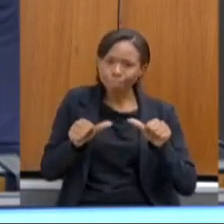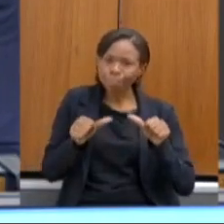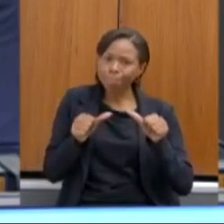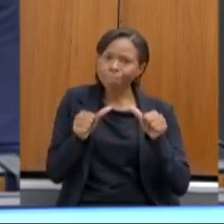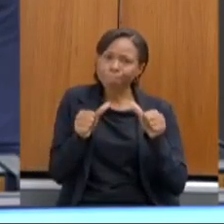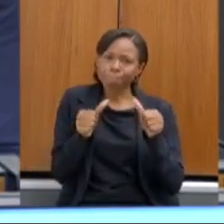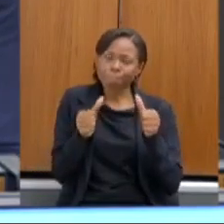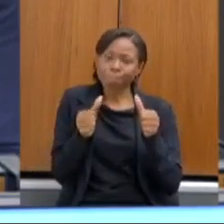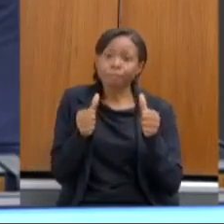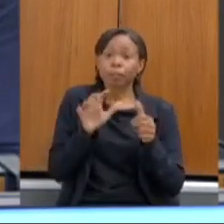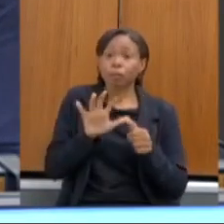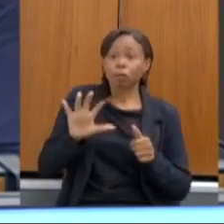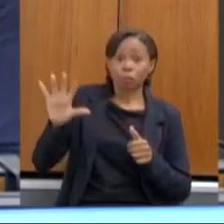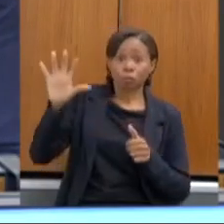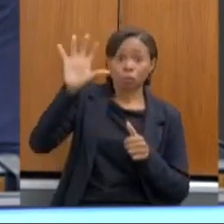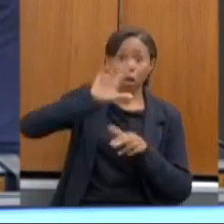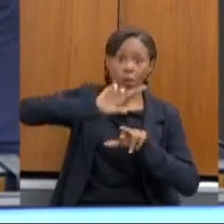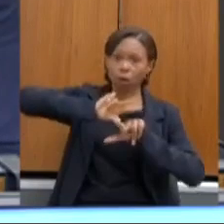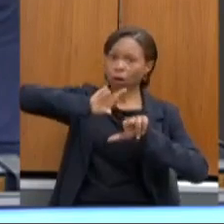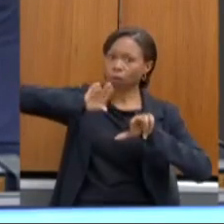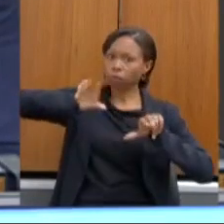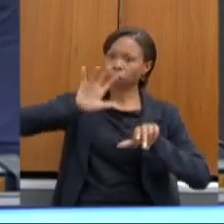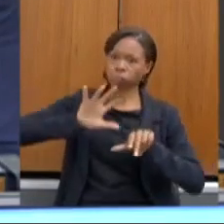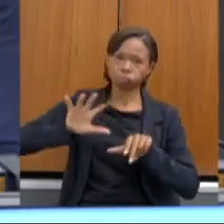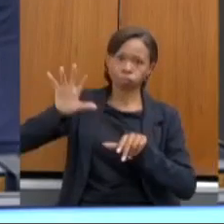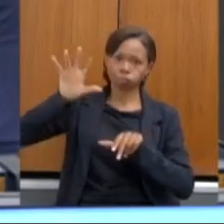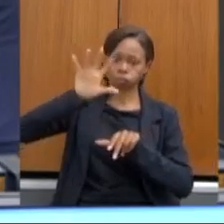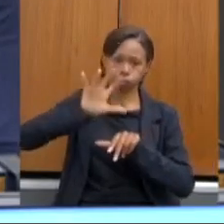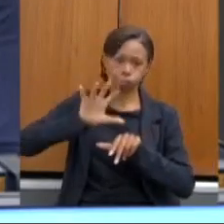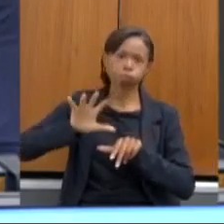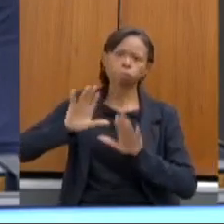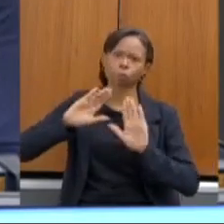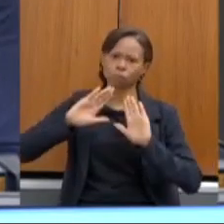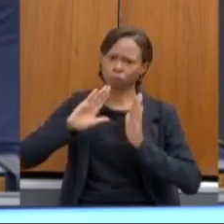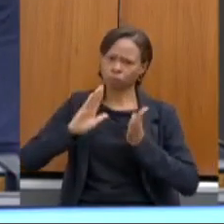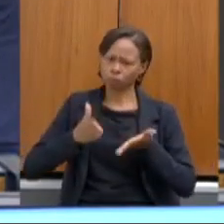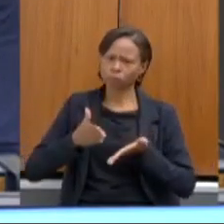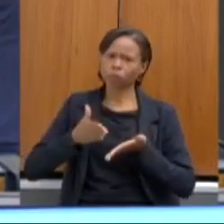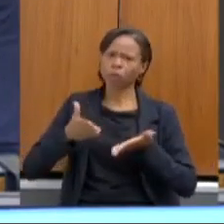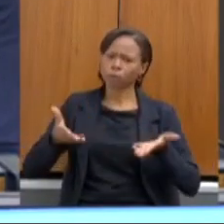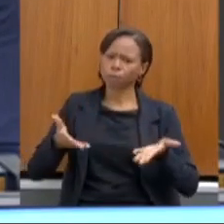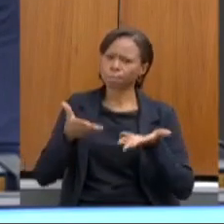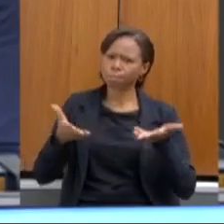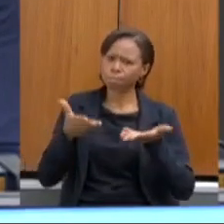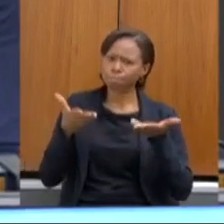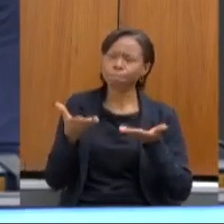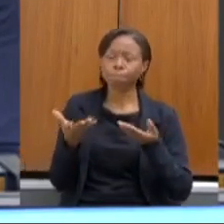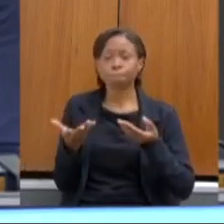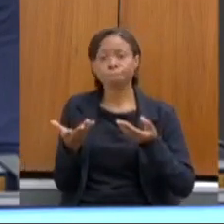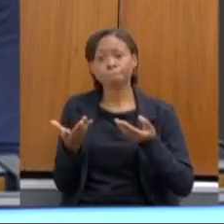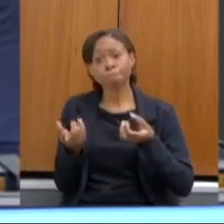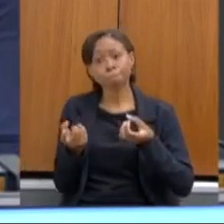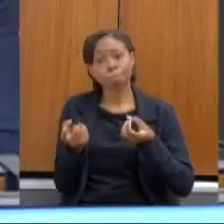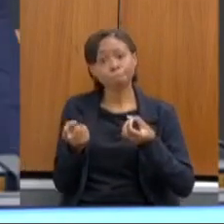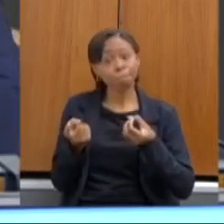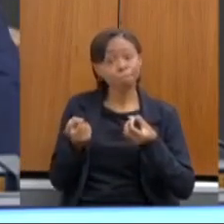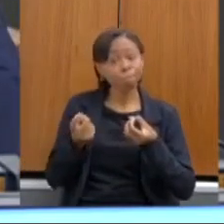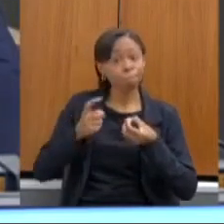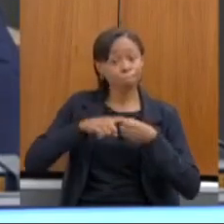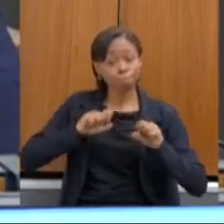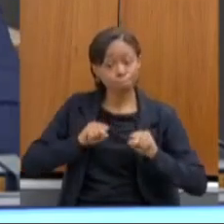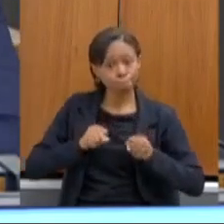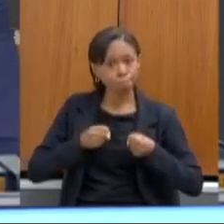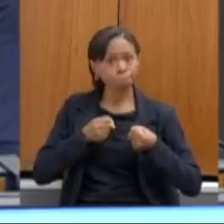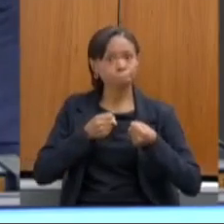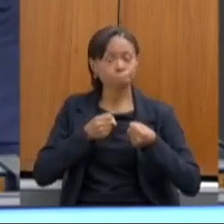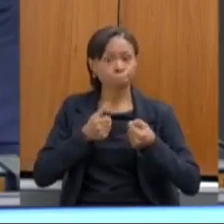várias regiões já estão até promovendo uma uma retomada até maior do